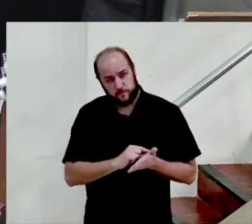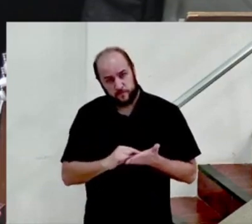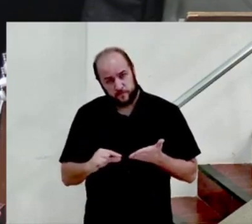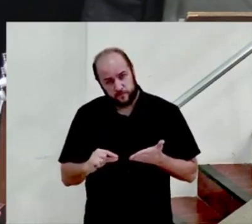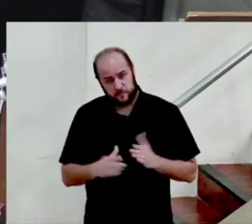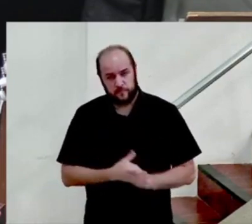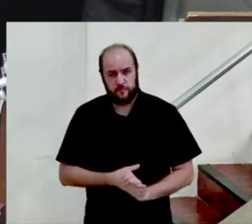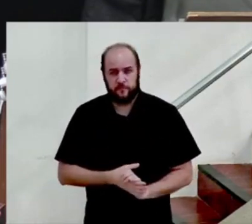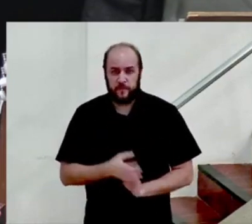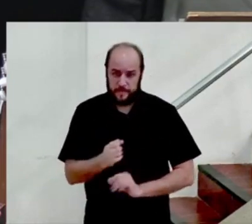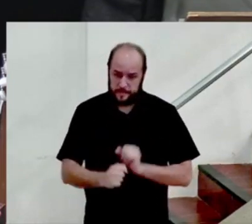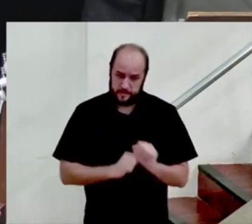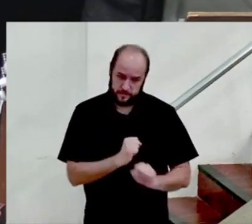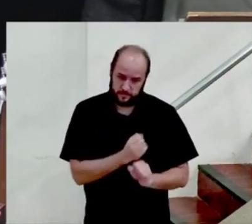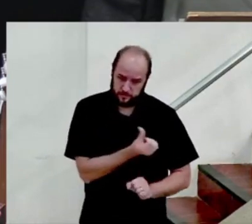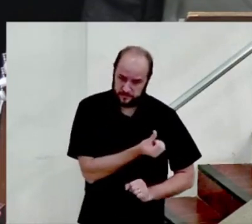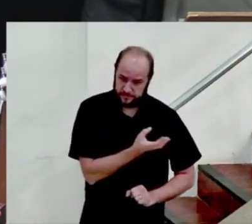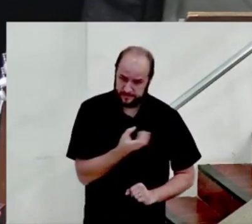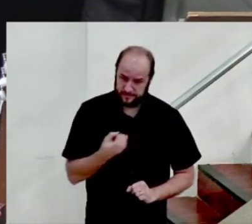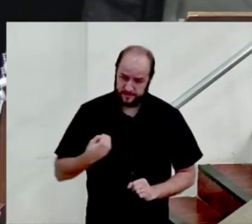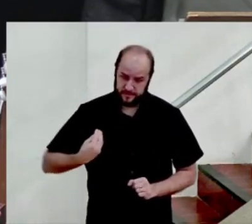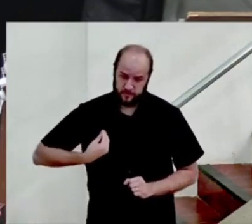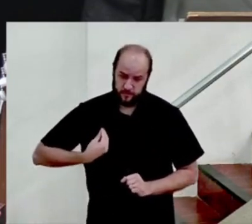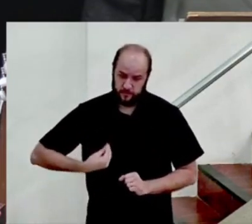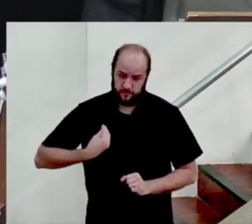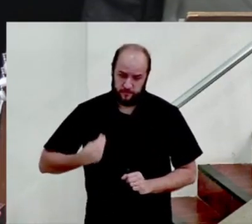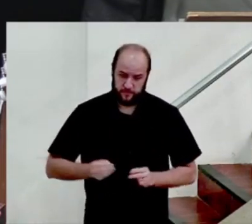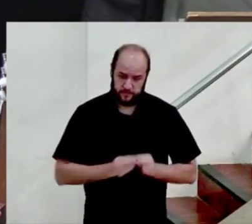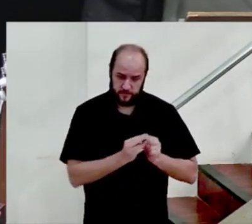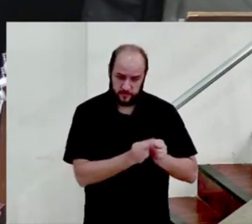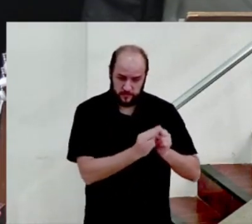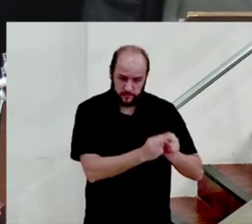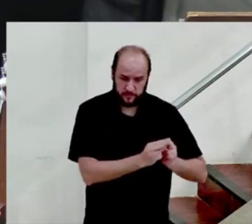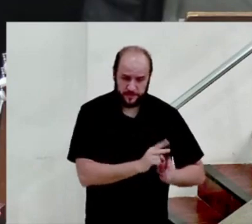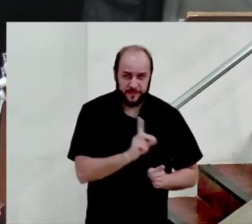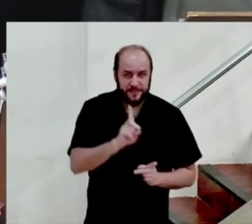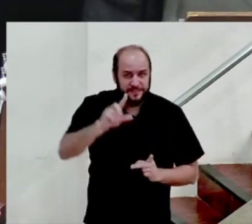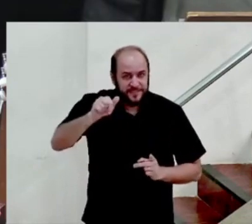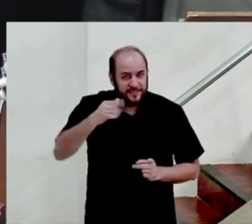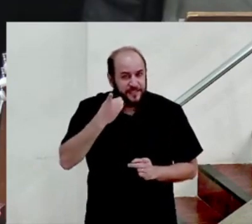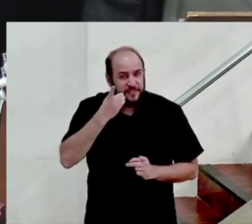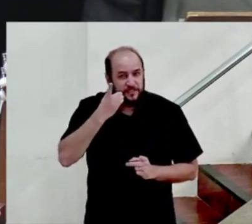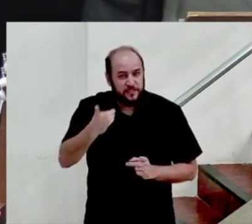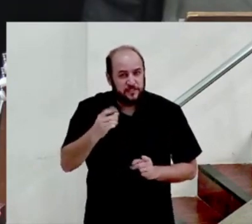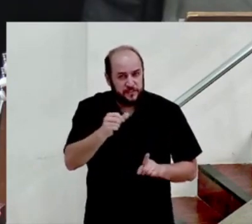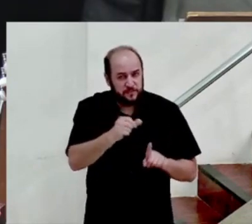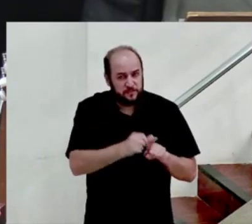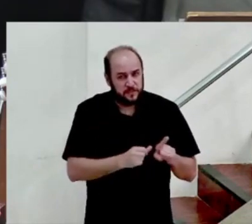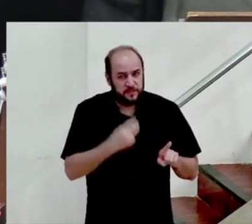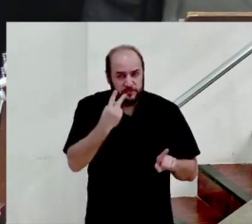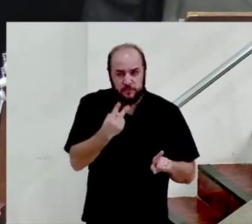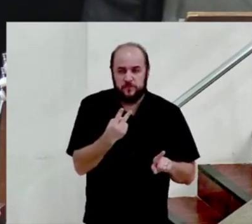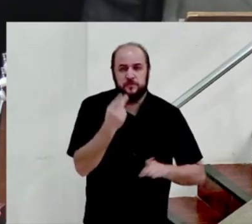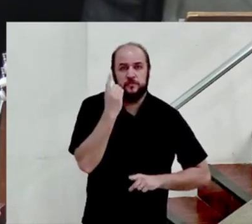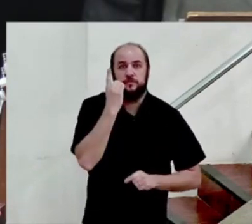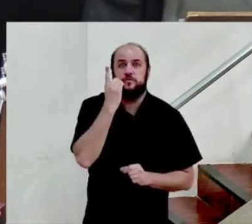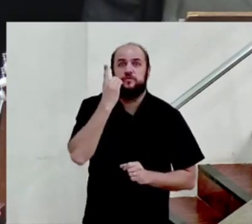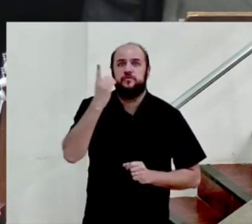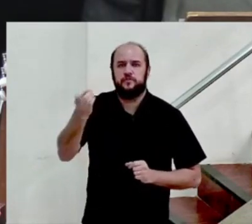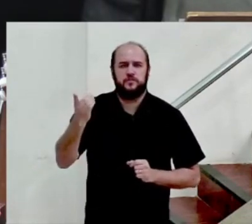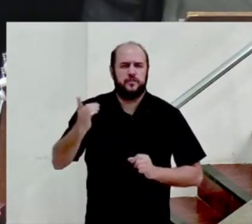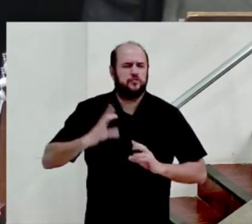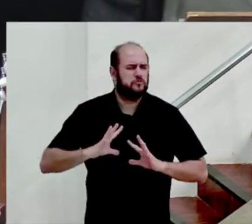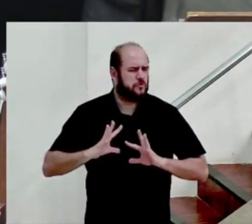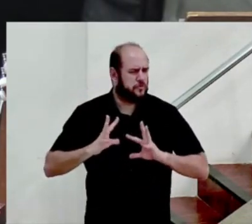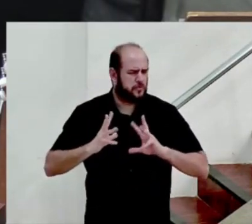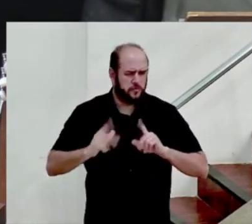no ano 600 da vida de Noé, aos 17 dias do 2º mês, nesse dia, romperam-se todas